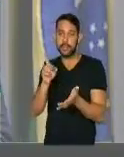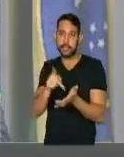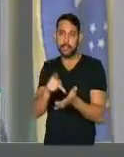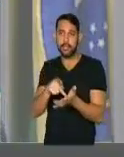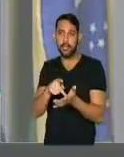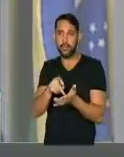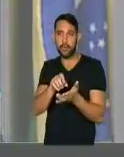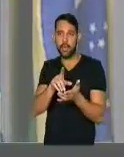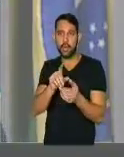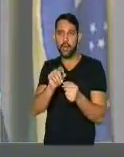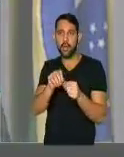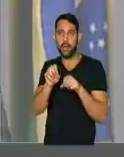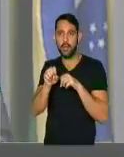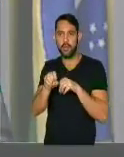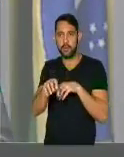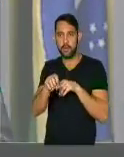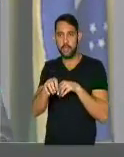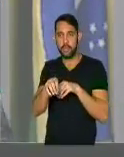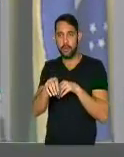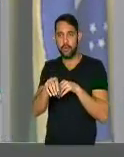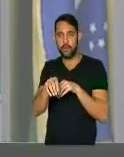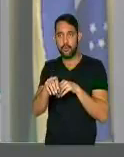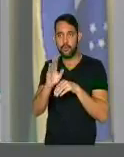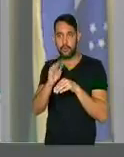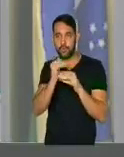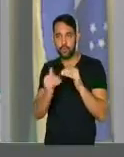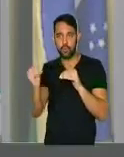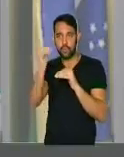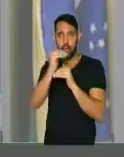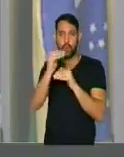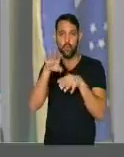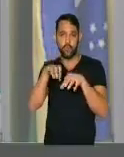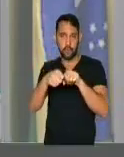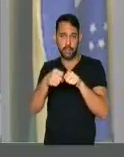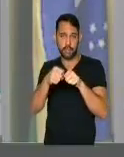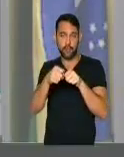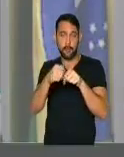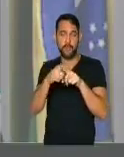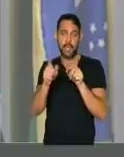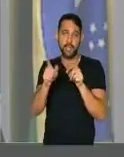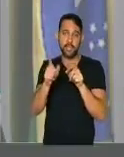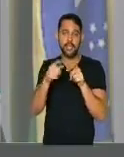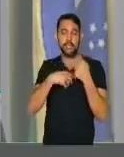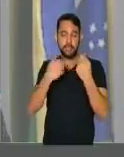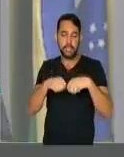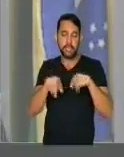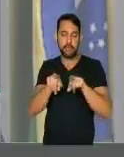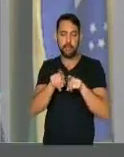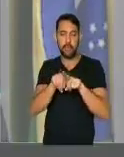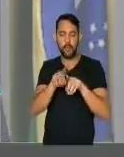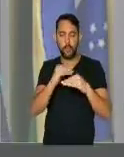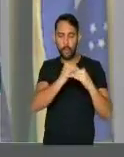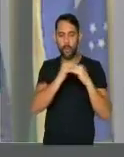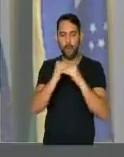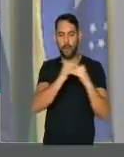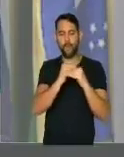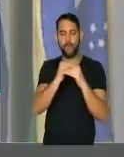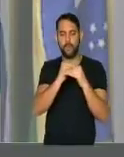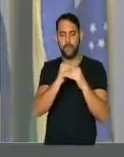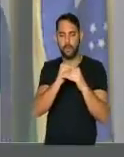né, a educação já superior, mas nós precisamos também, de igual